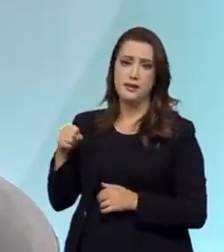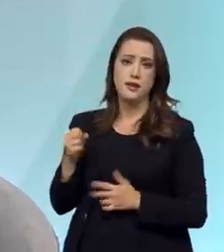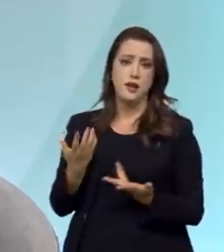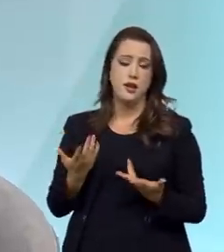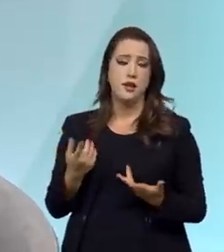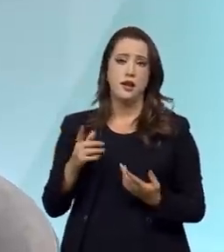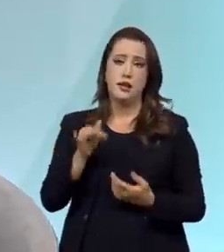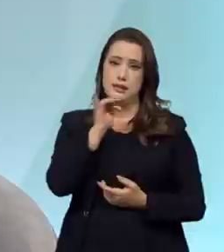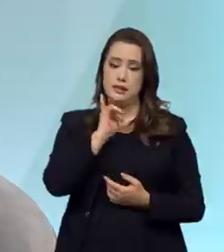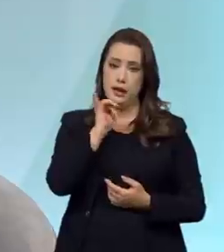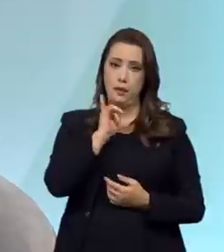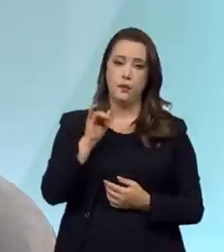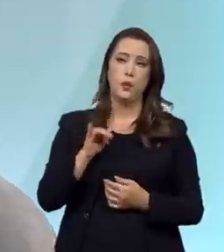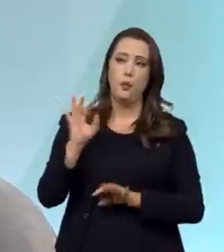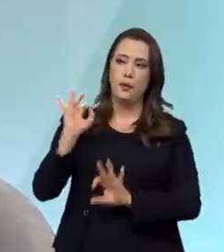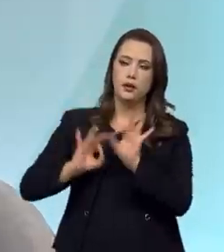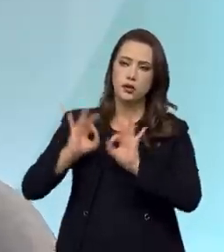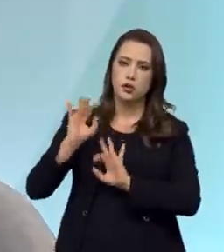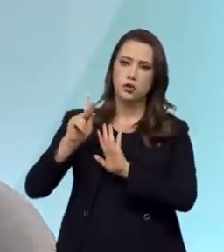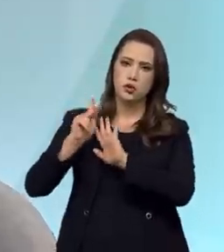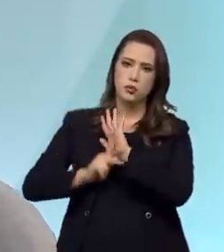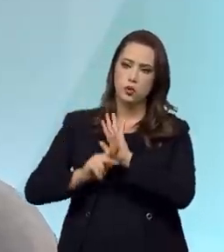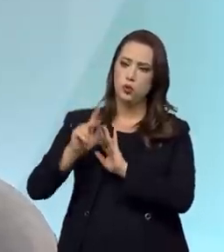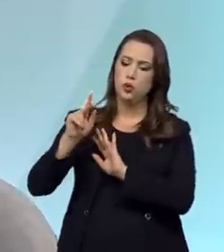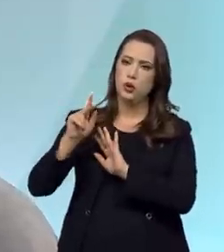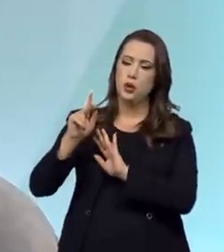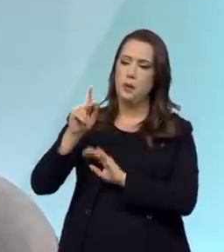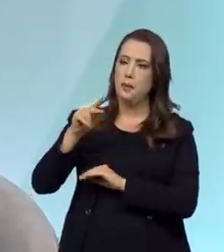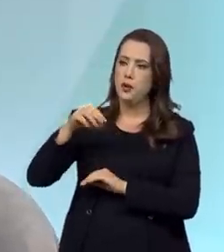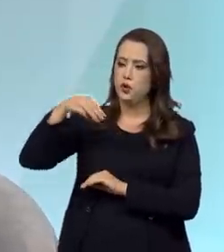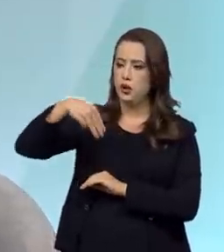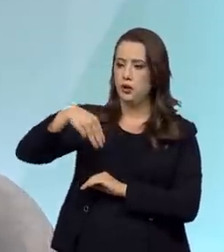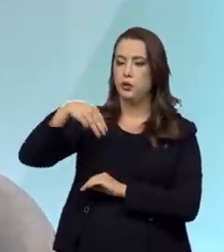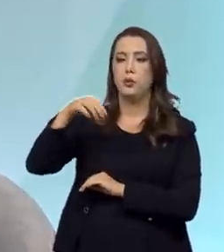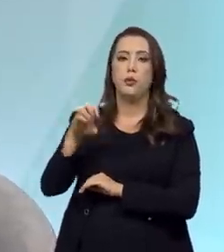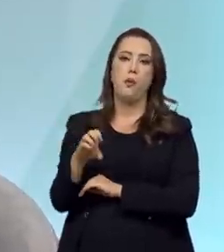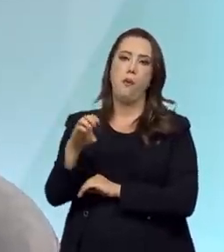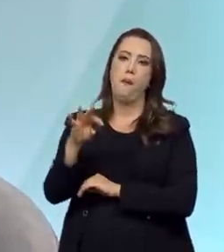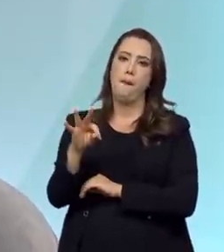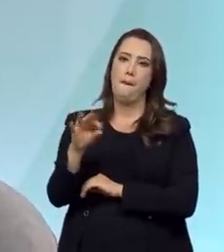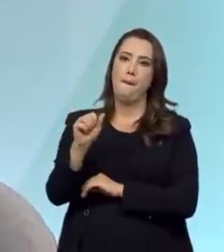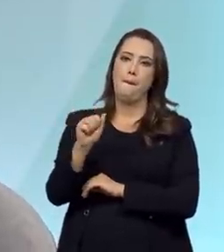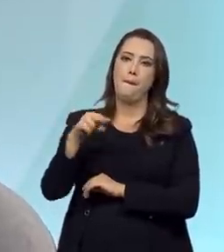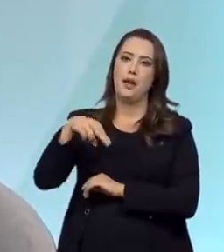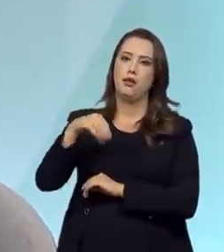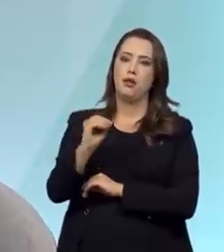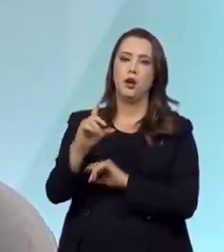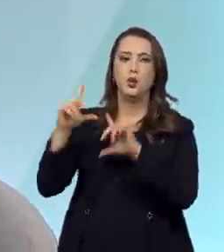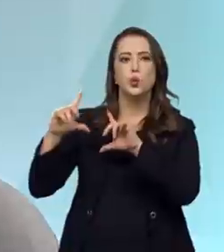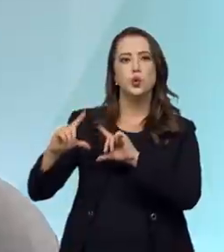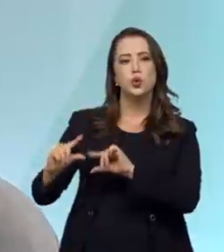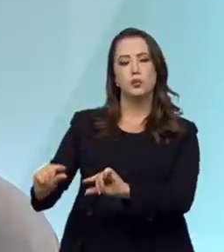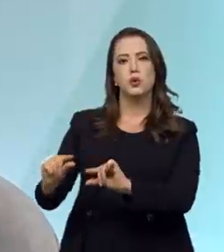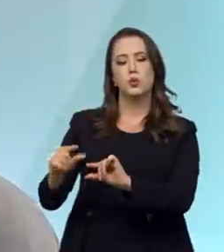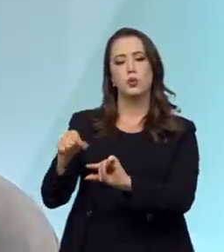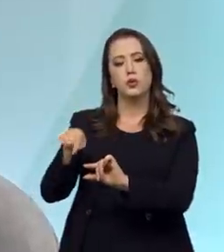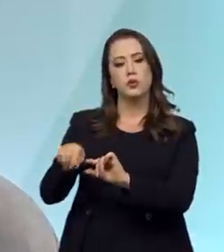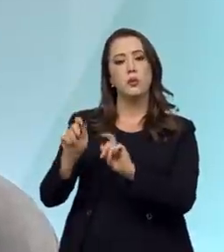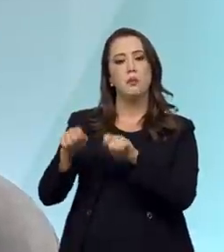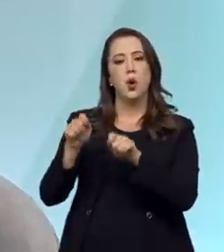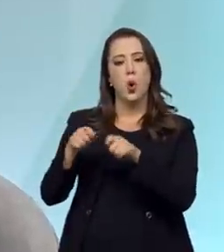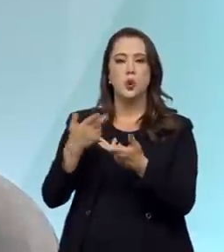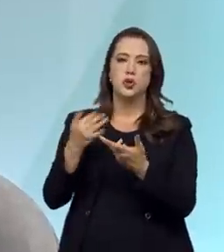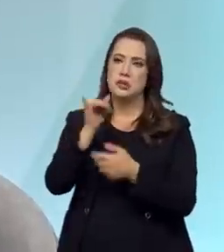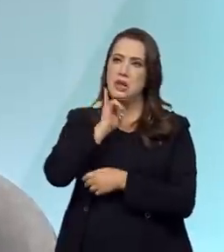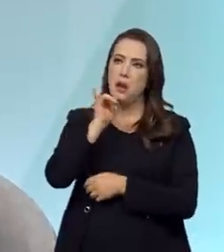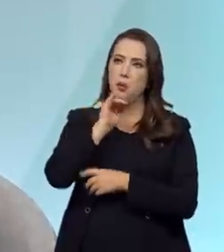um projeto de redução de metano em uma propriedade de uma uma propriedade uma granja de aves e suínos